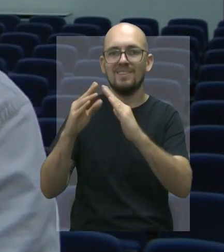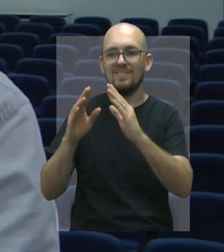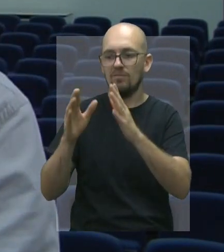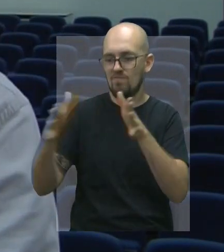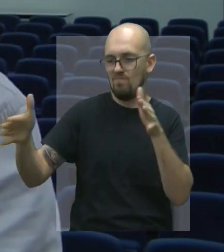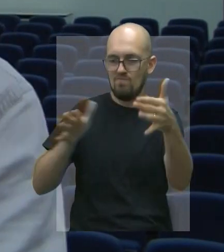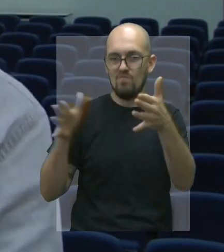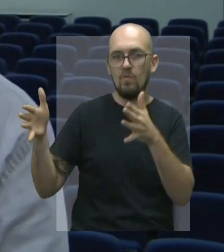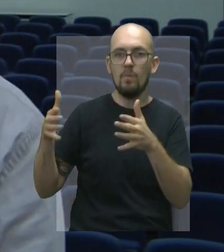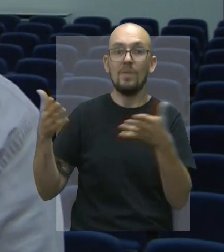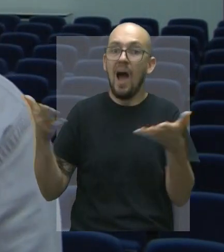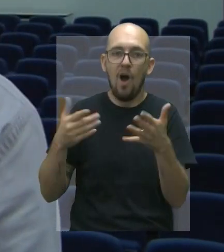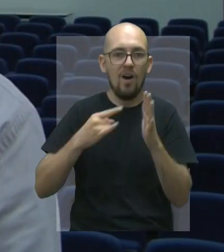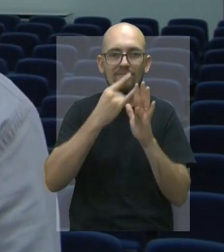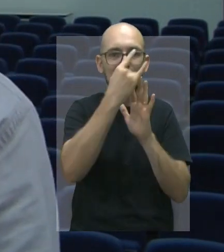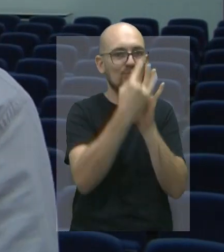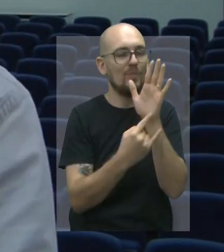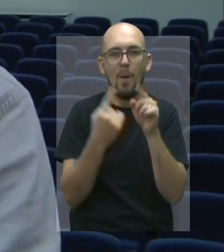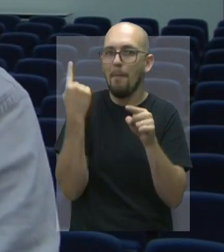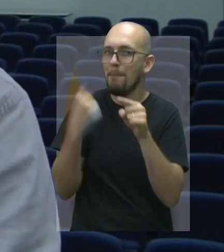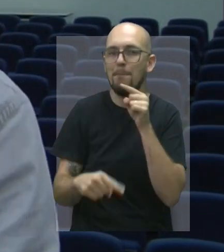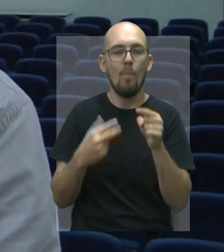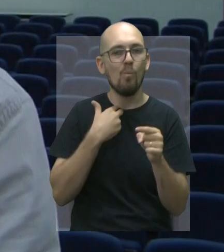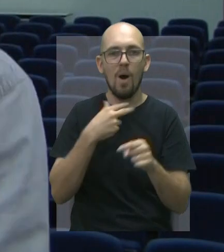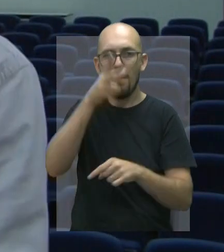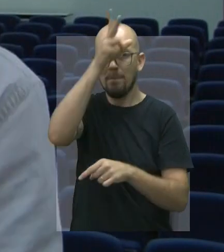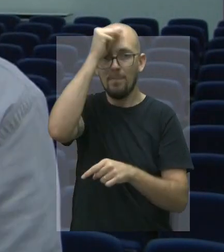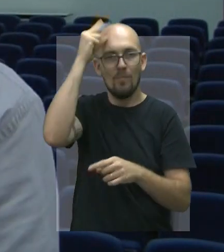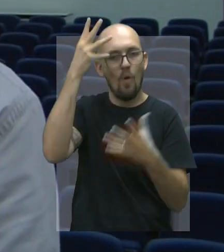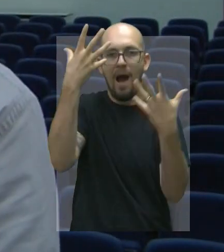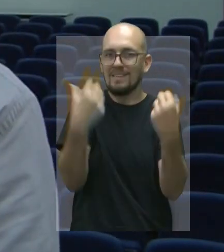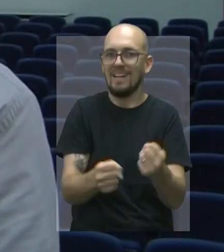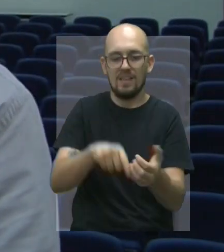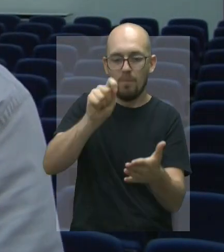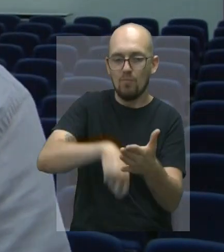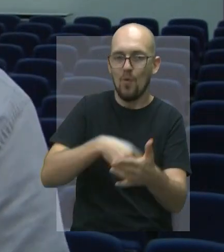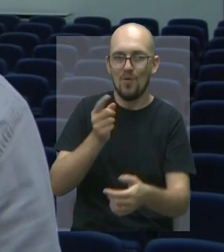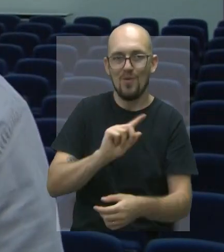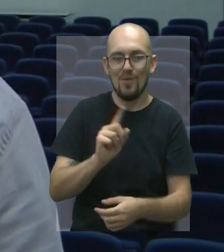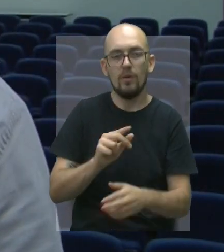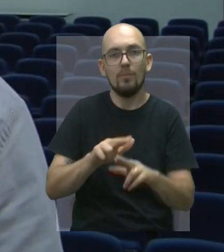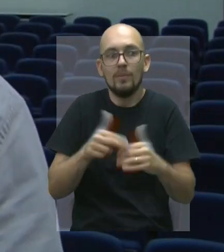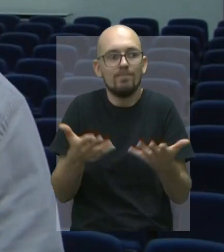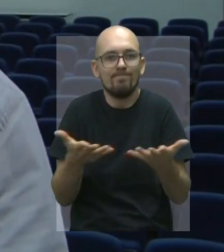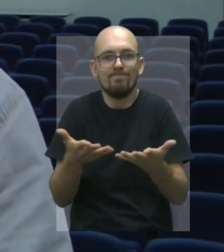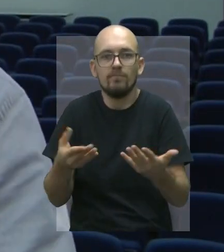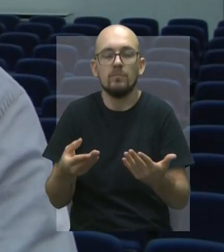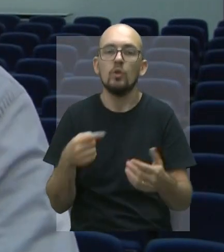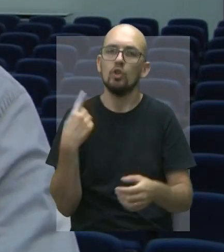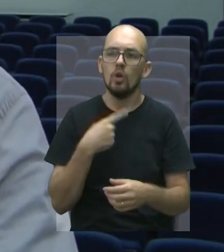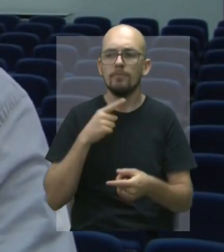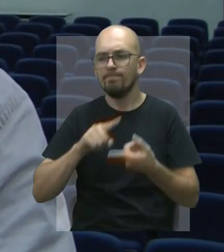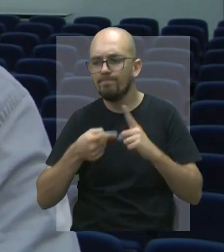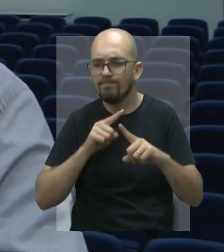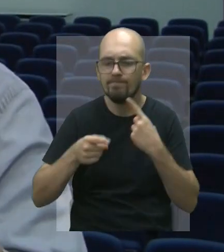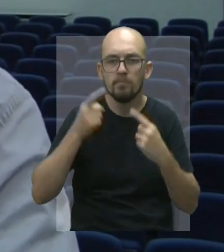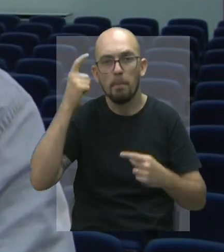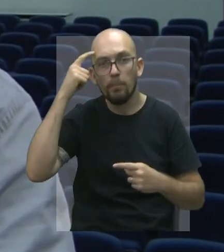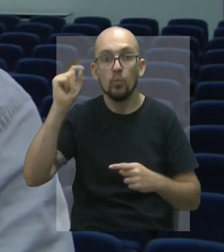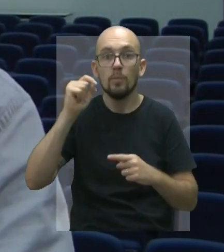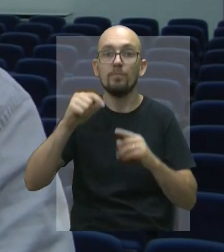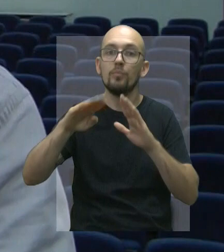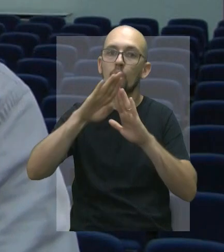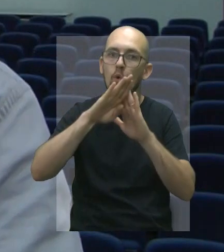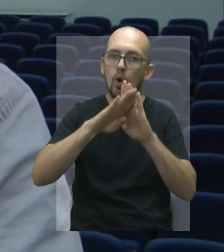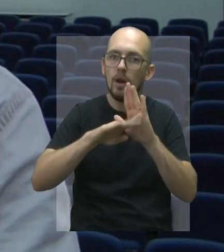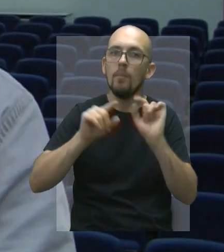querem regularizar e não conseguem. E você não tem hoje nenhum mecanismo. Então o que nós estamos pensando? Nós vamos fazer um programa para